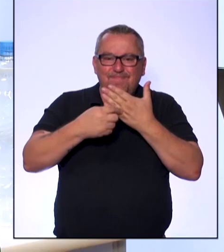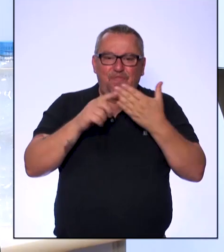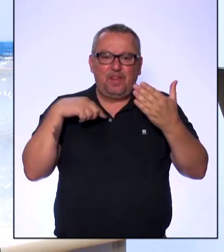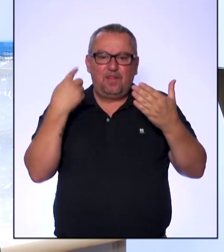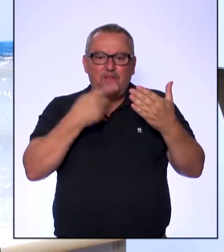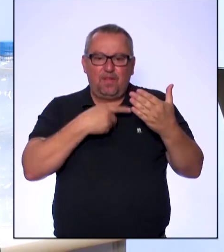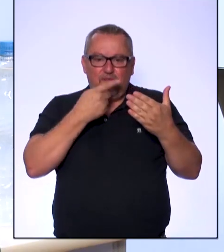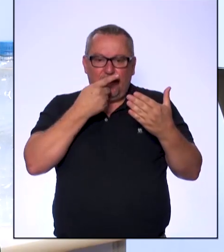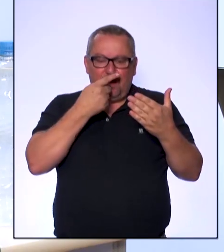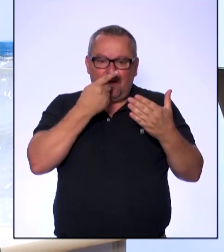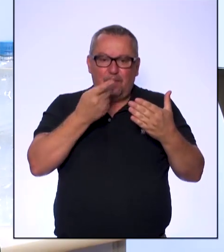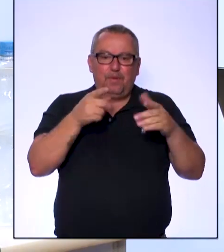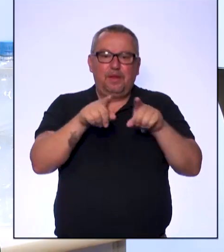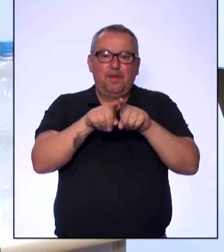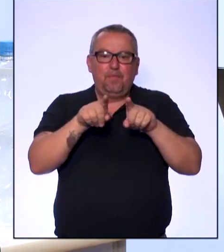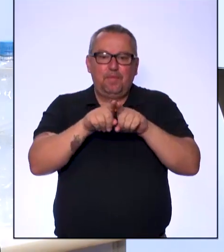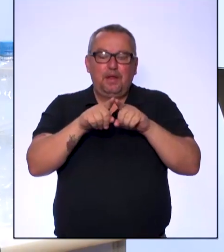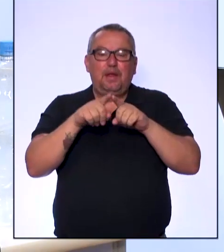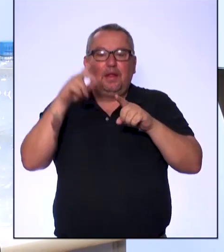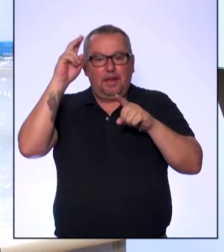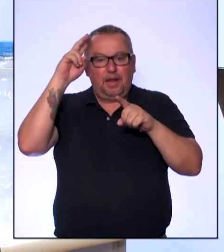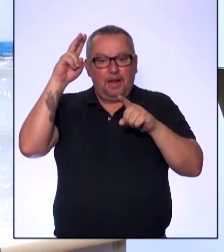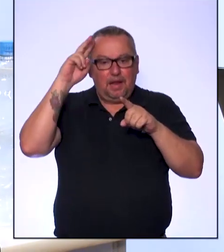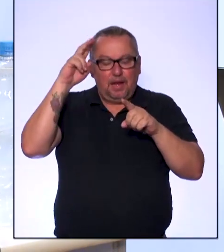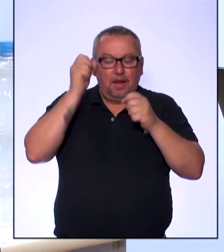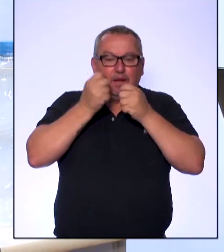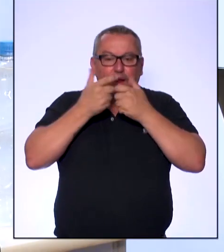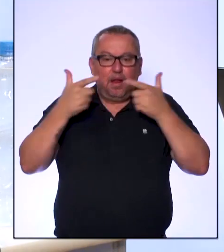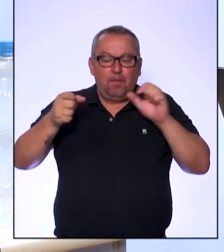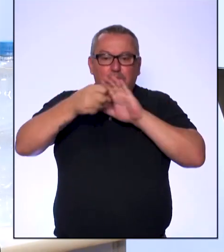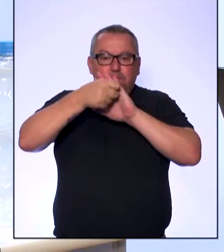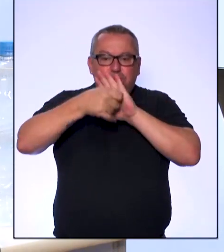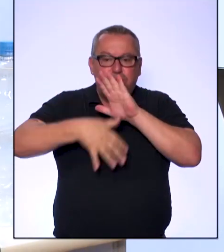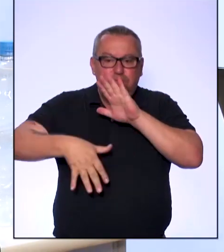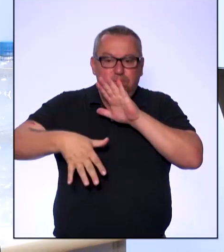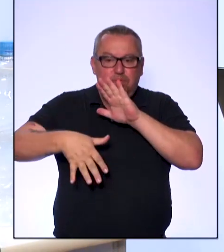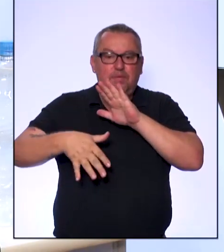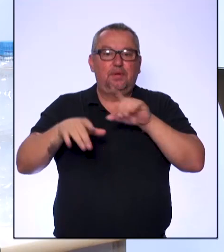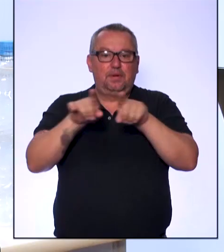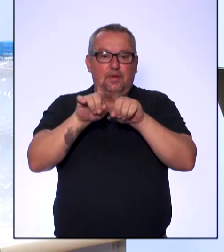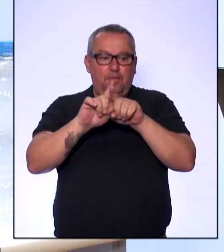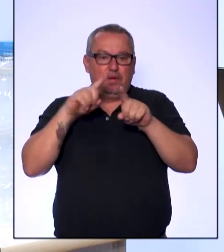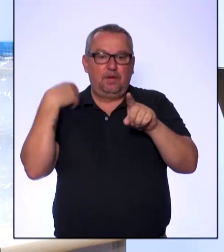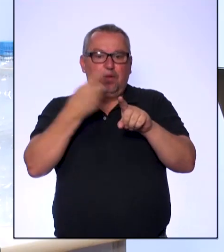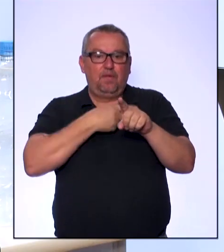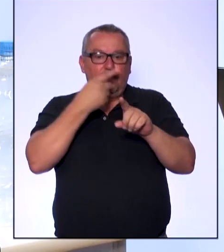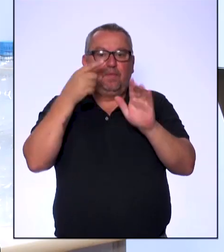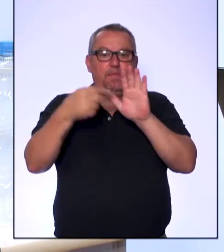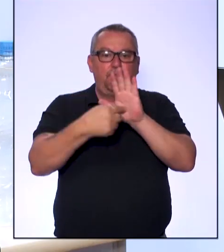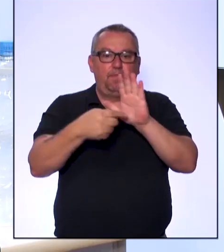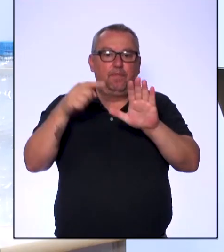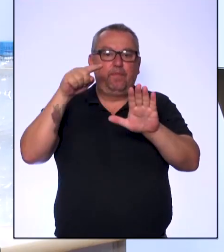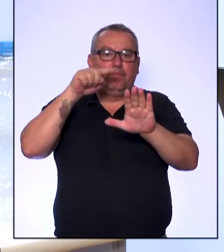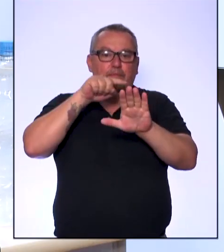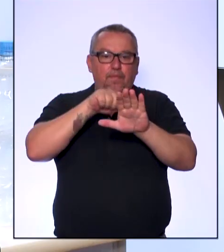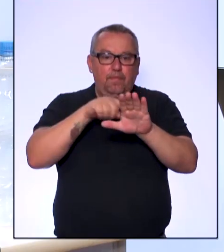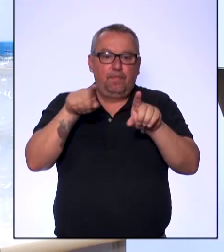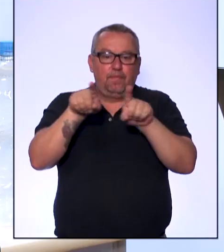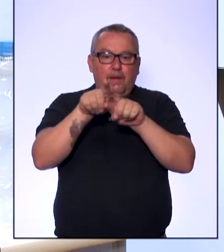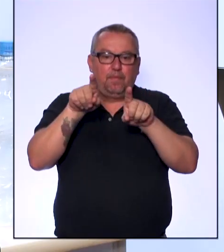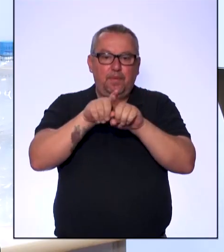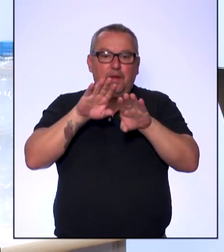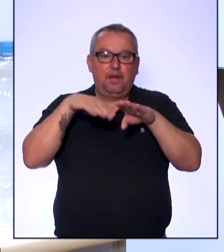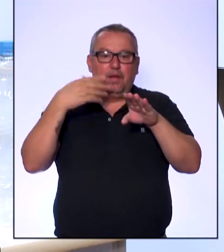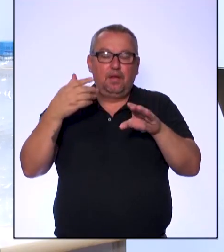falamos das figuras de linguagem? Muito bem. Nós falamos ontem da metáfora, da personificação, quando